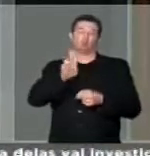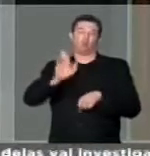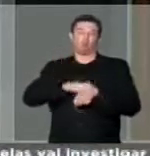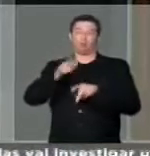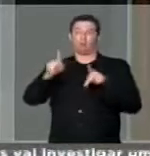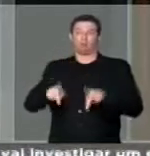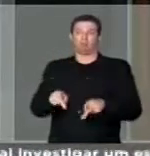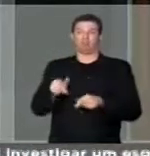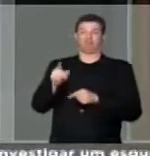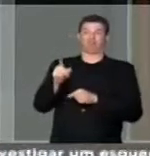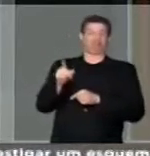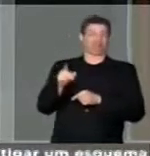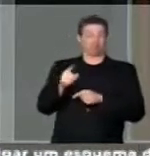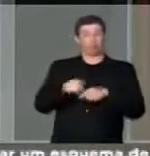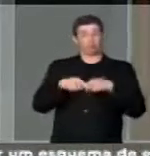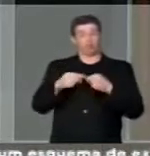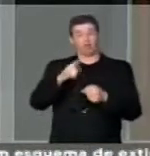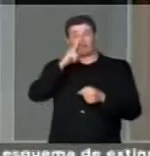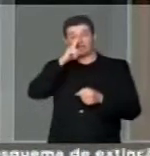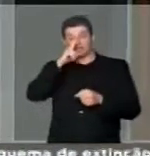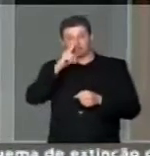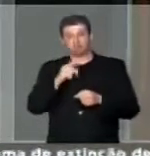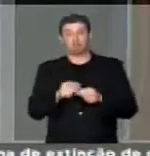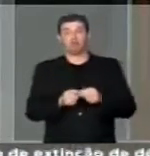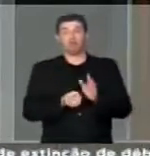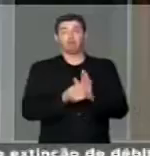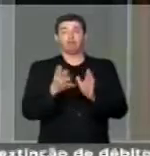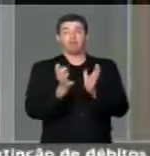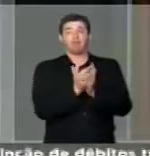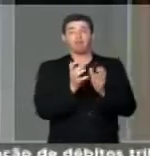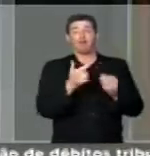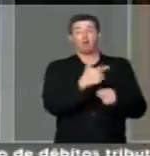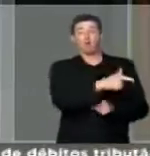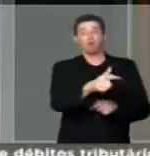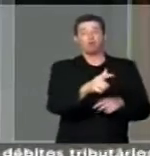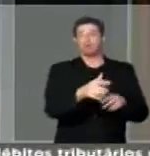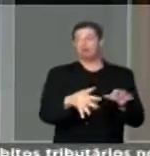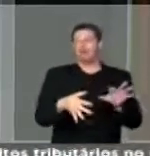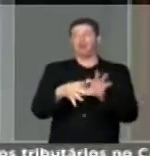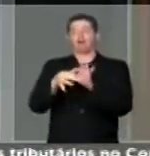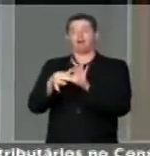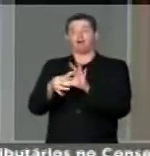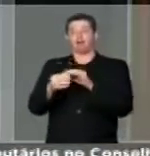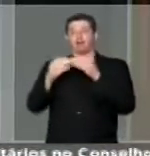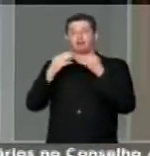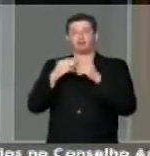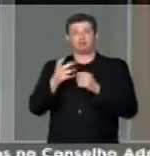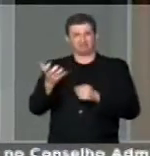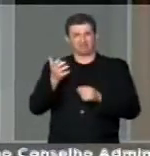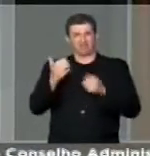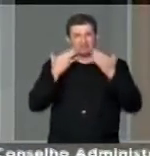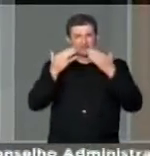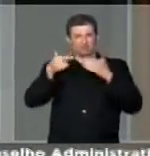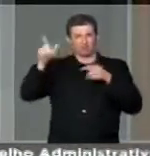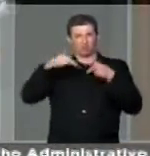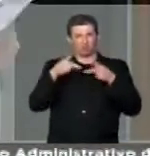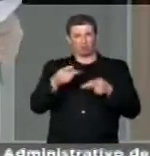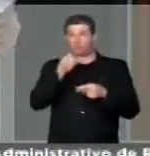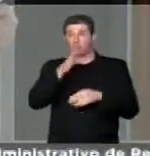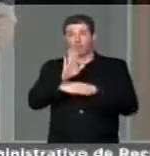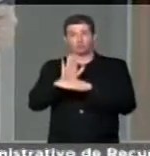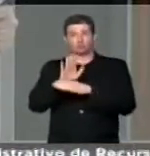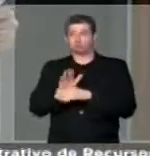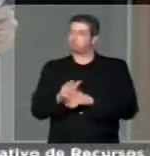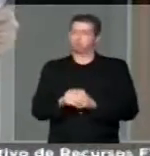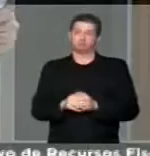econômica. E o pior é que vários partidos embarcaram nessa questão, não de apresentar um projeto alternativo. E digo